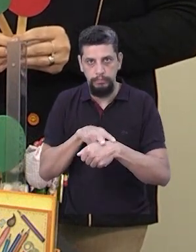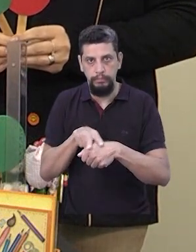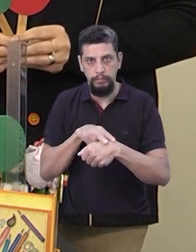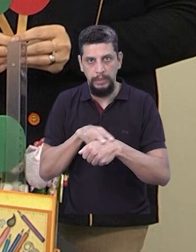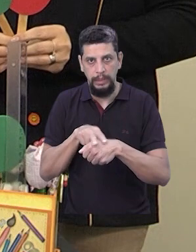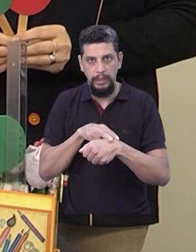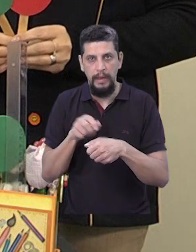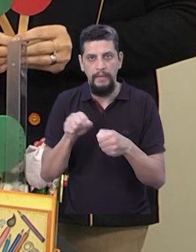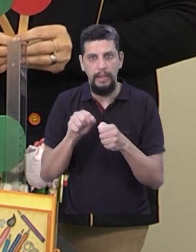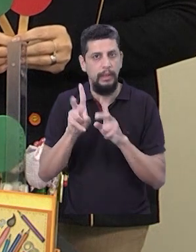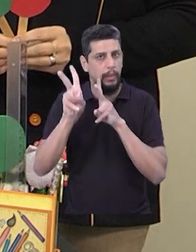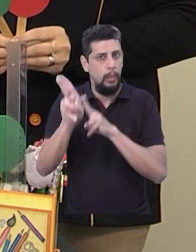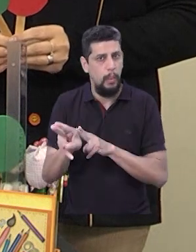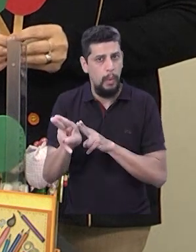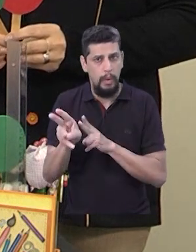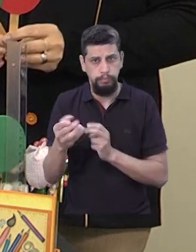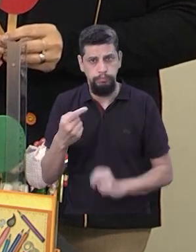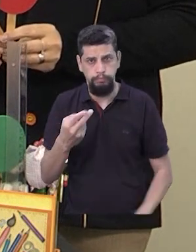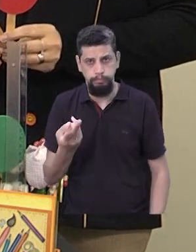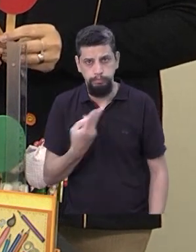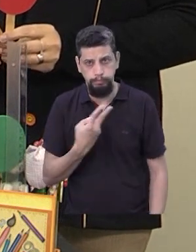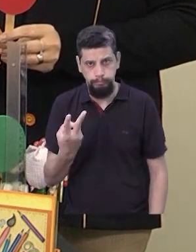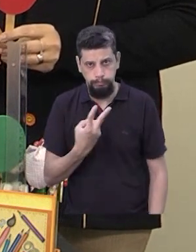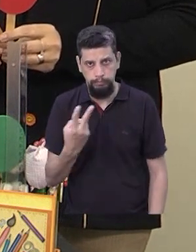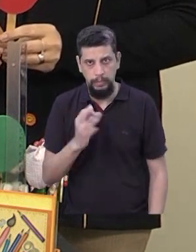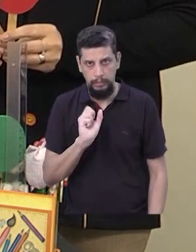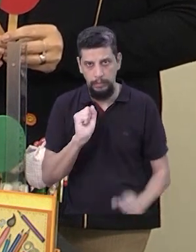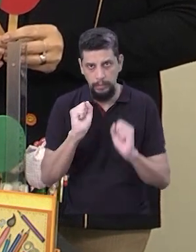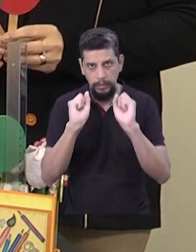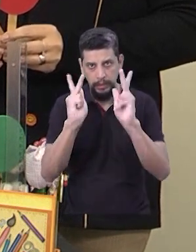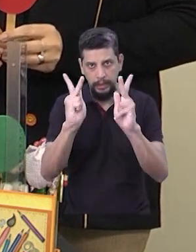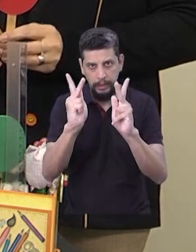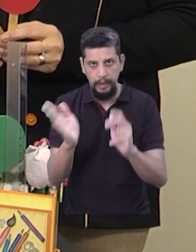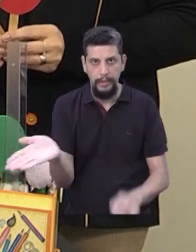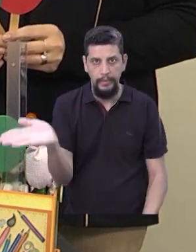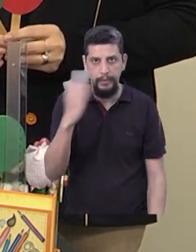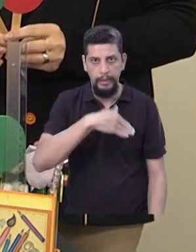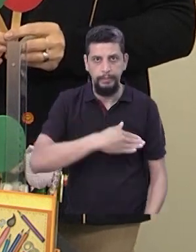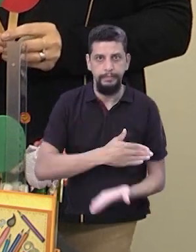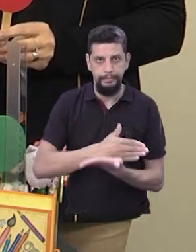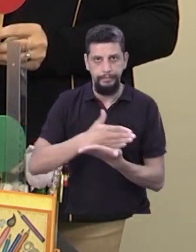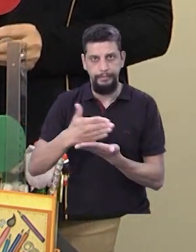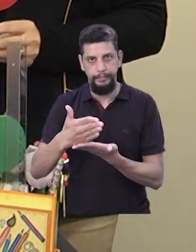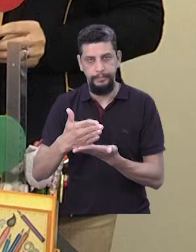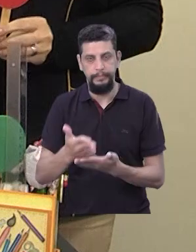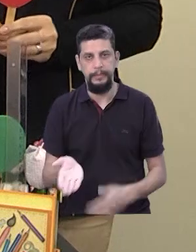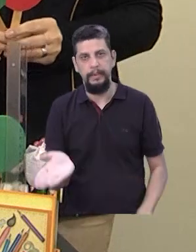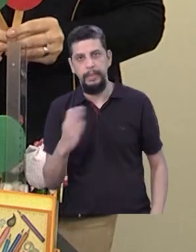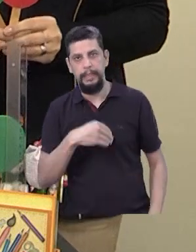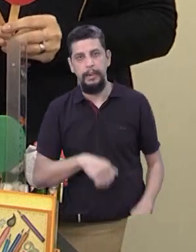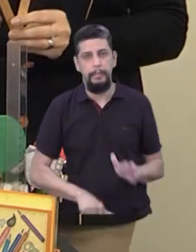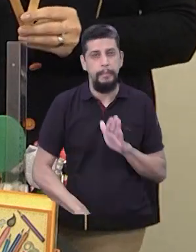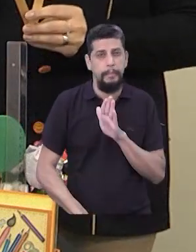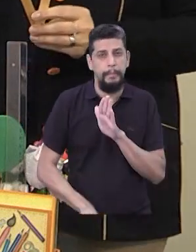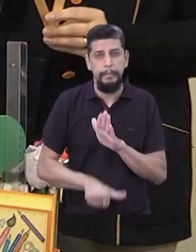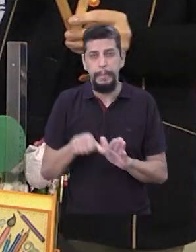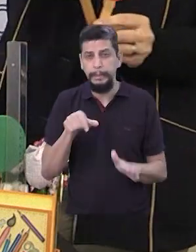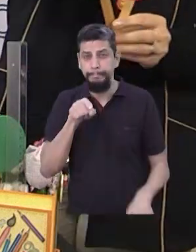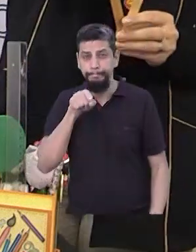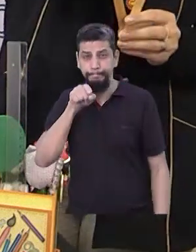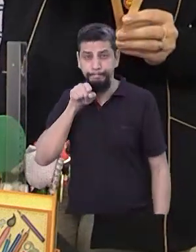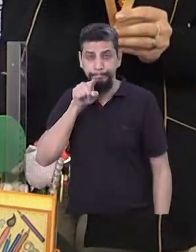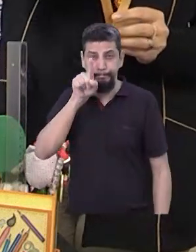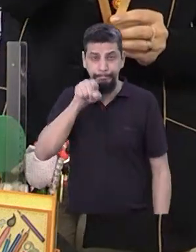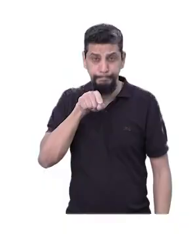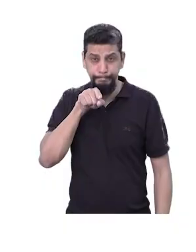de cera vermelho. E façam a mesma coisa que nós. Levantem a plaquinha. Ok? Vamos começar? Vamos. Então vamos lá. A